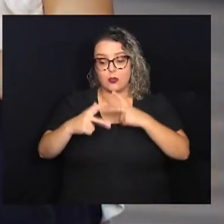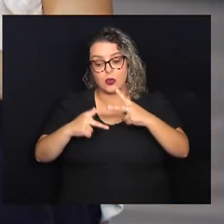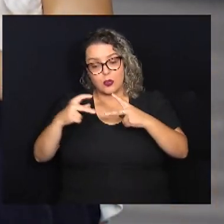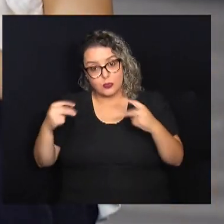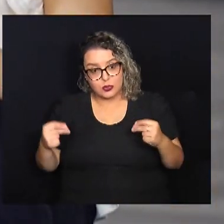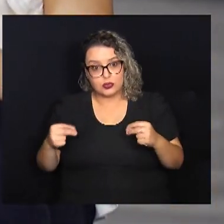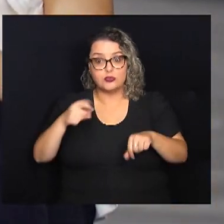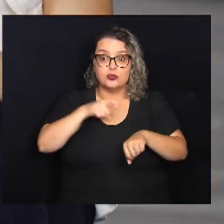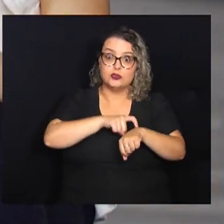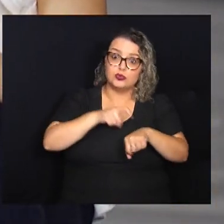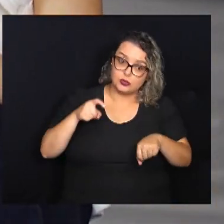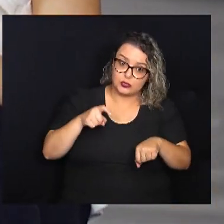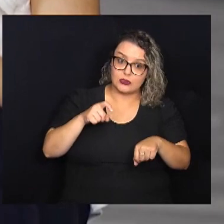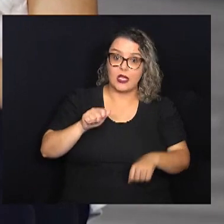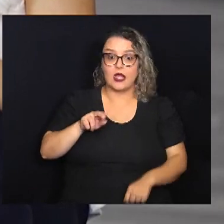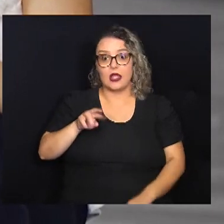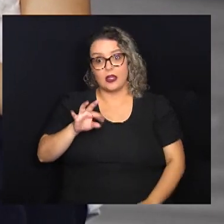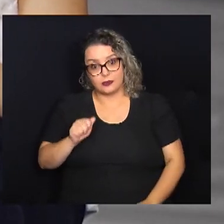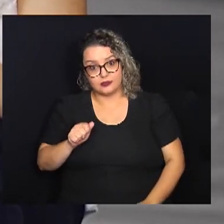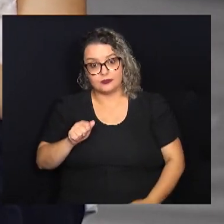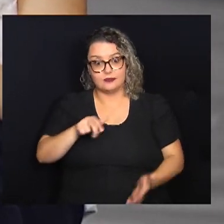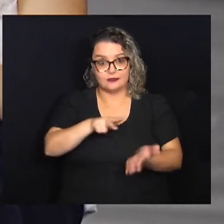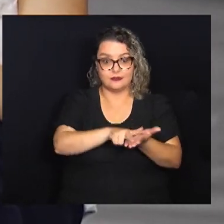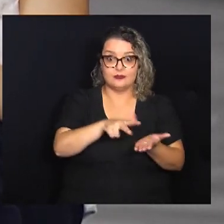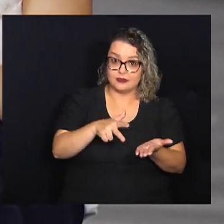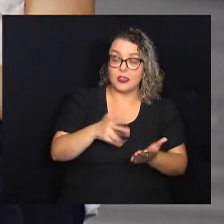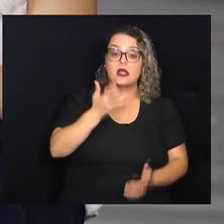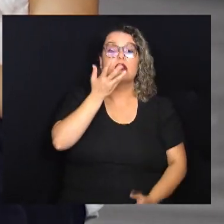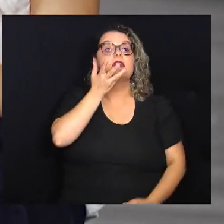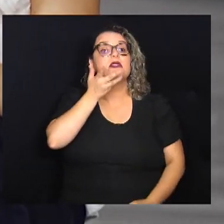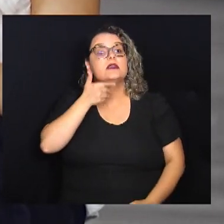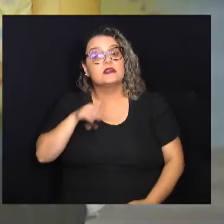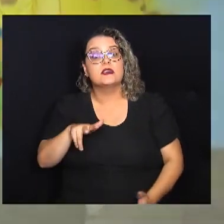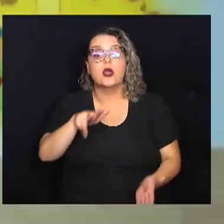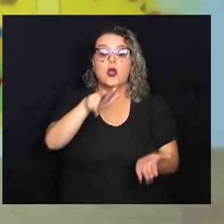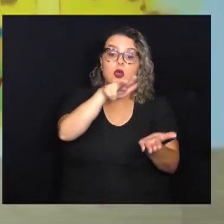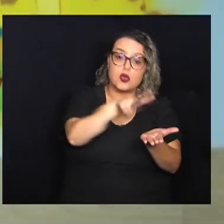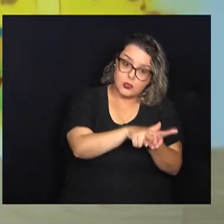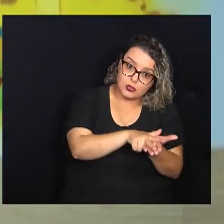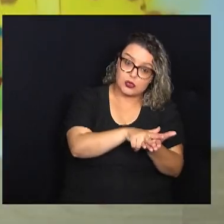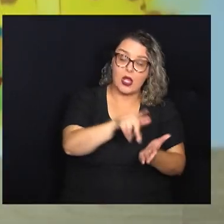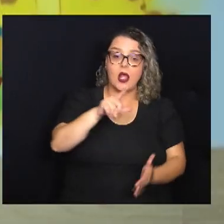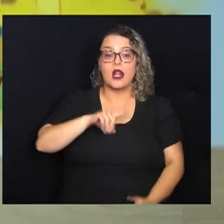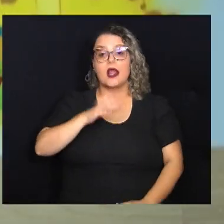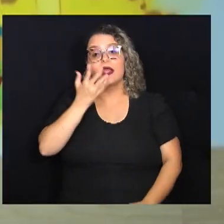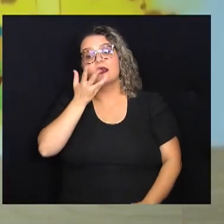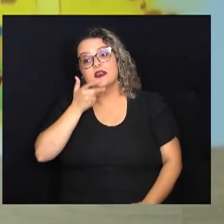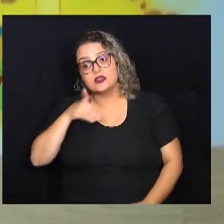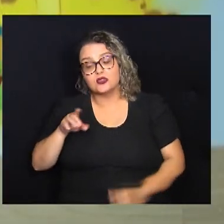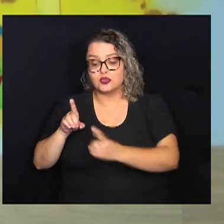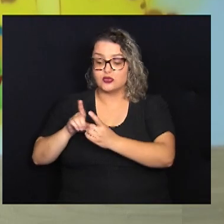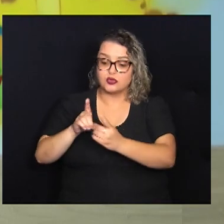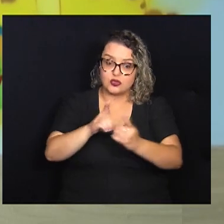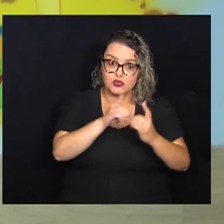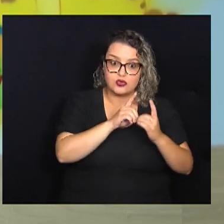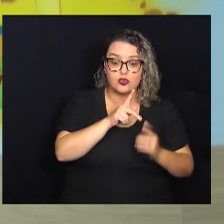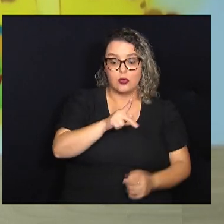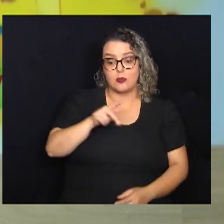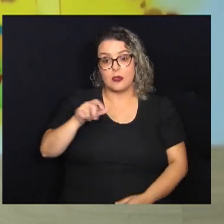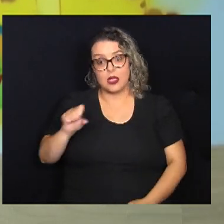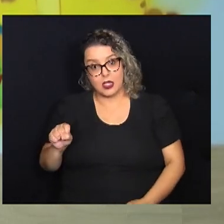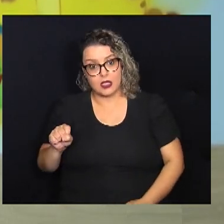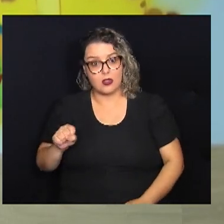momento da alta hospitalar. Crianças que ficam internadas, tem crianças passando por atendimento no pronto-socorro o mês